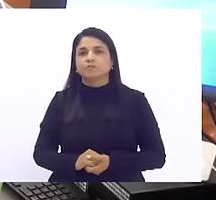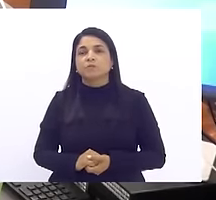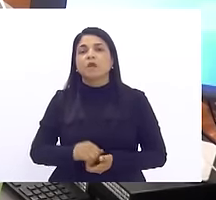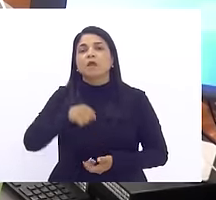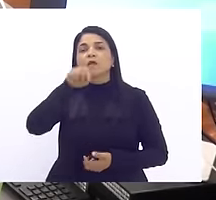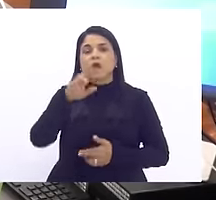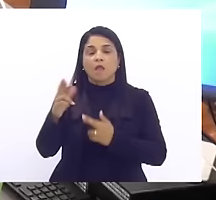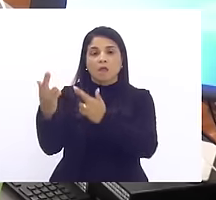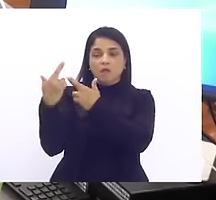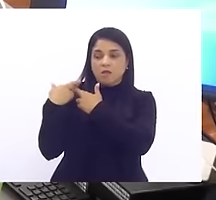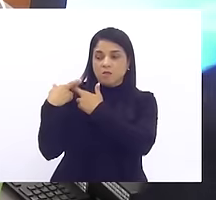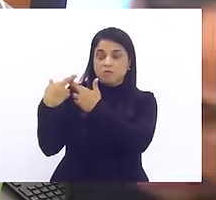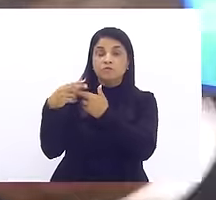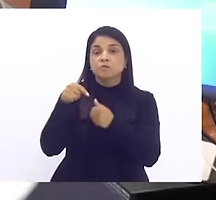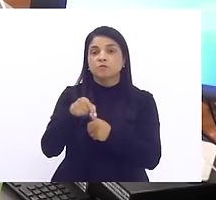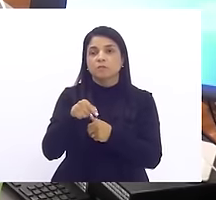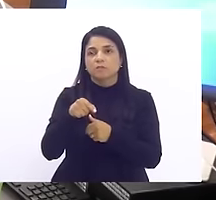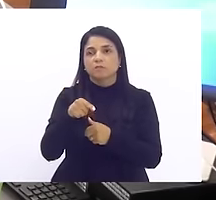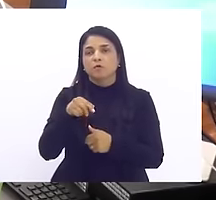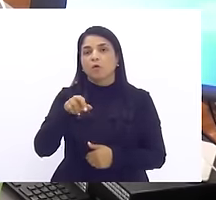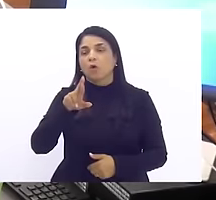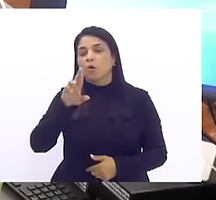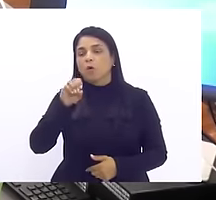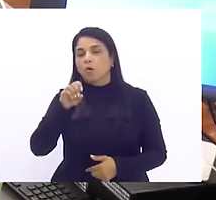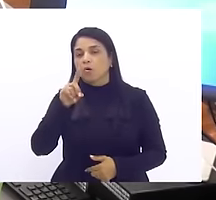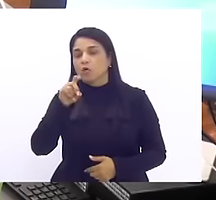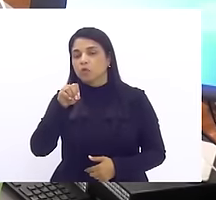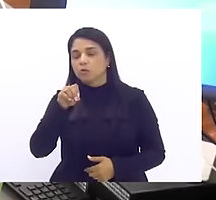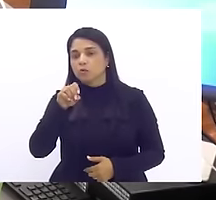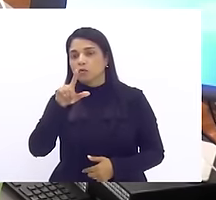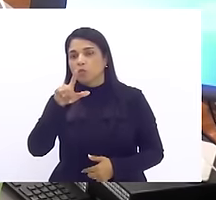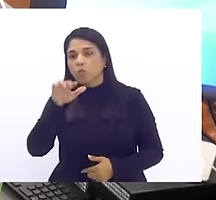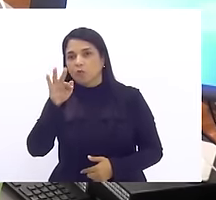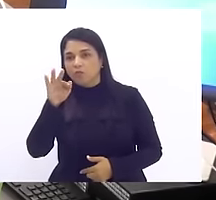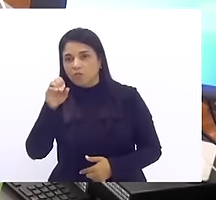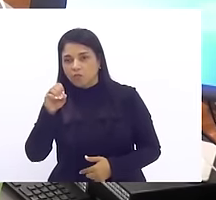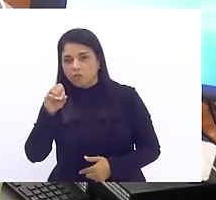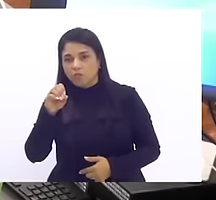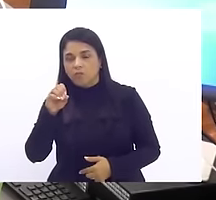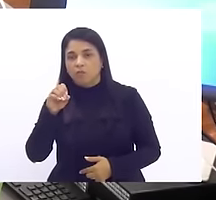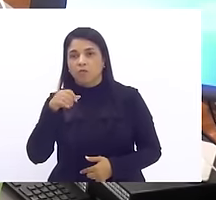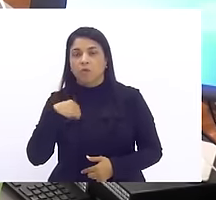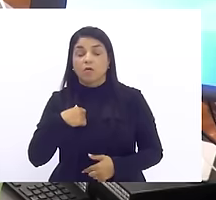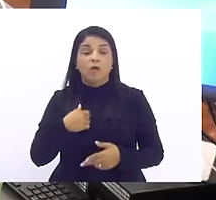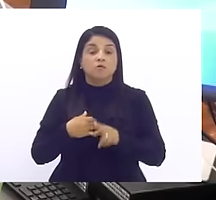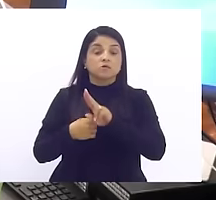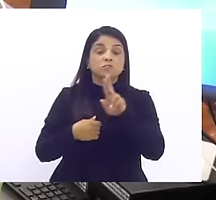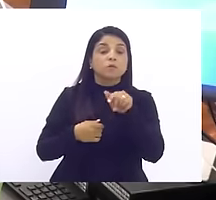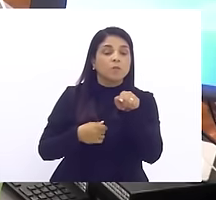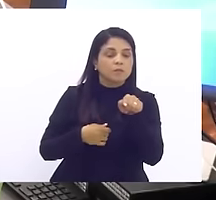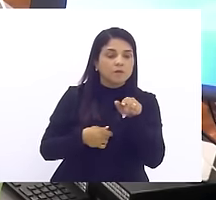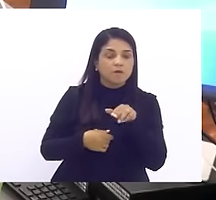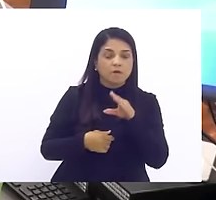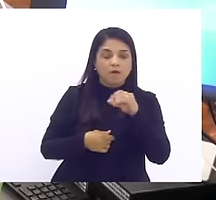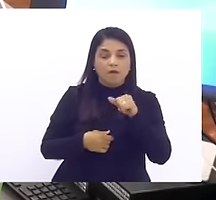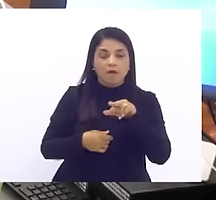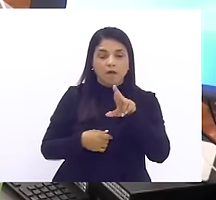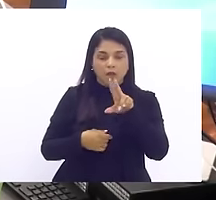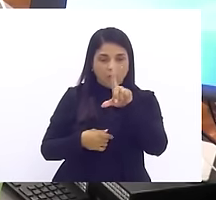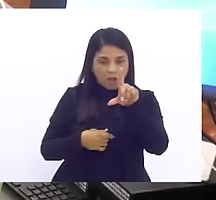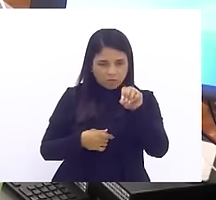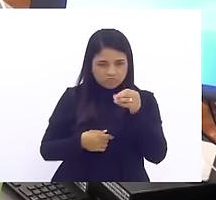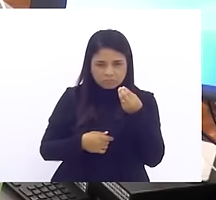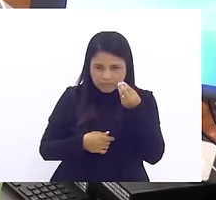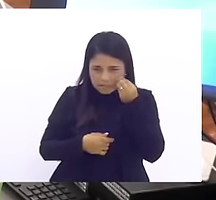operacional da empresa só isso Qual o nome do senhor mesmo senhor Carlos O senhor pode tentar